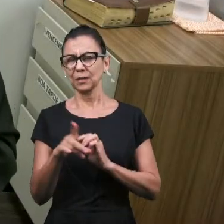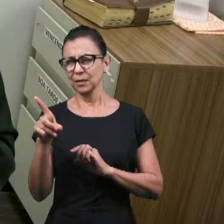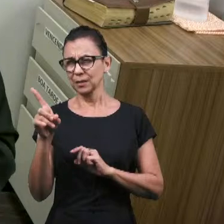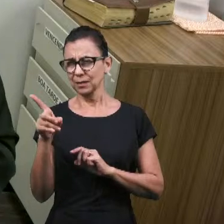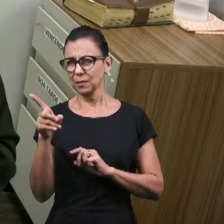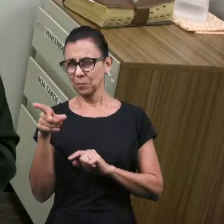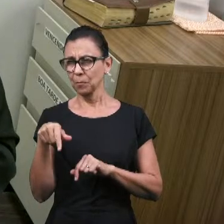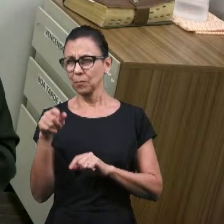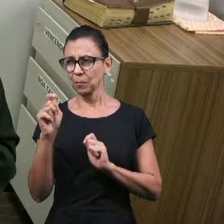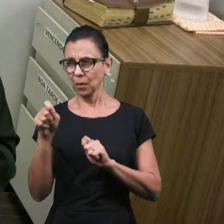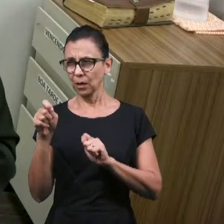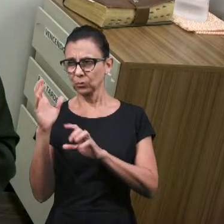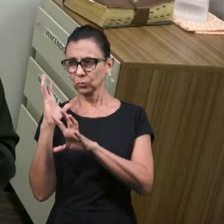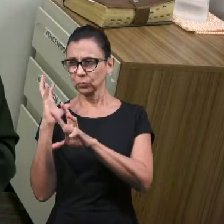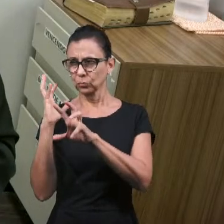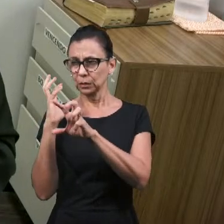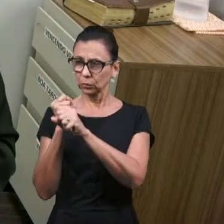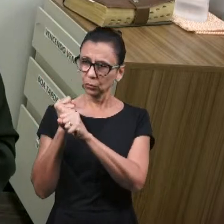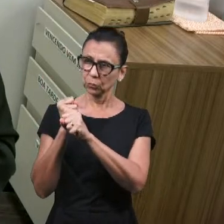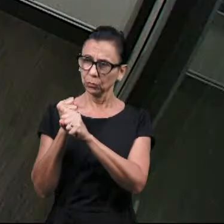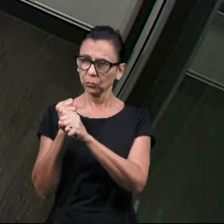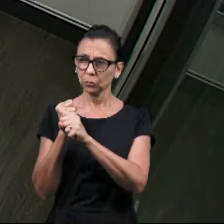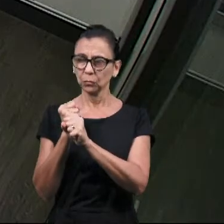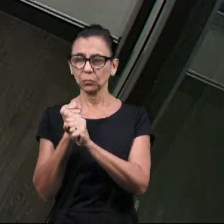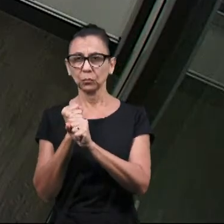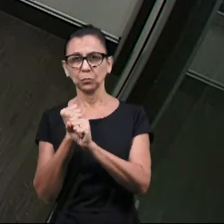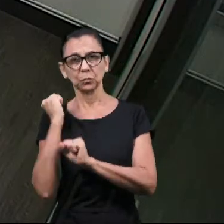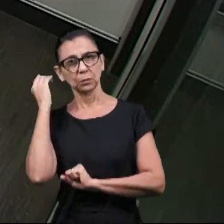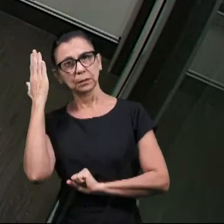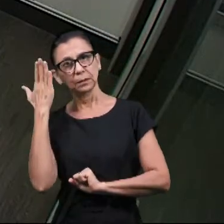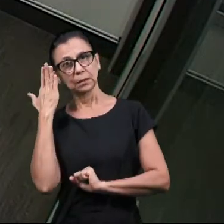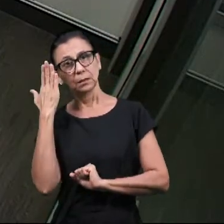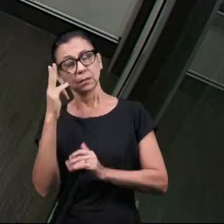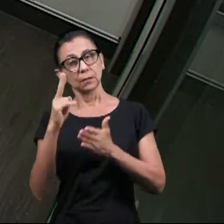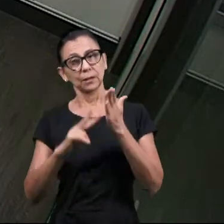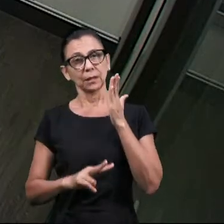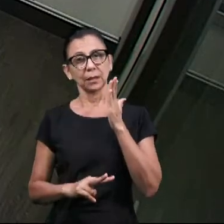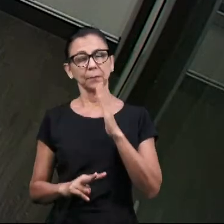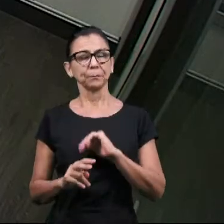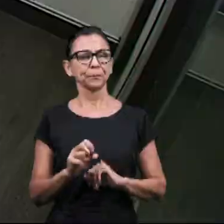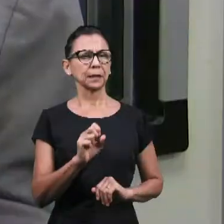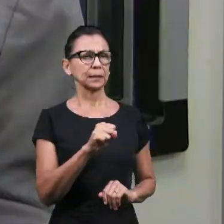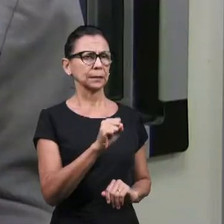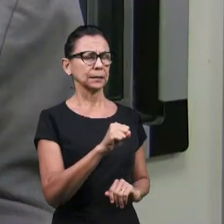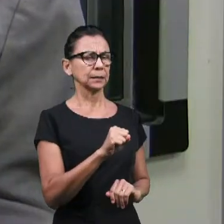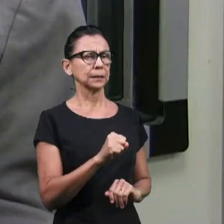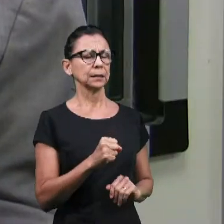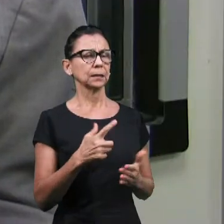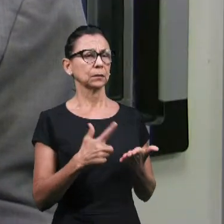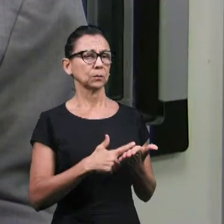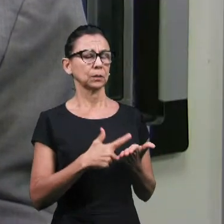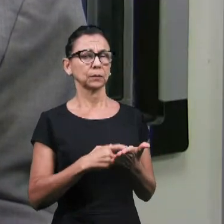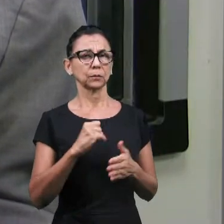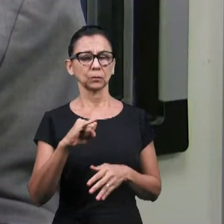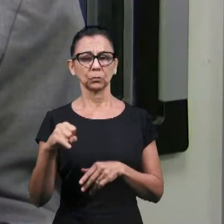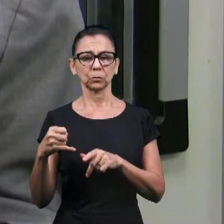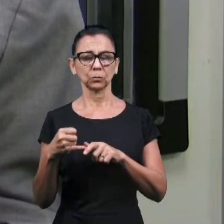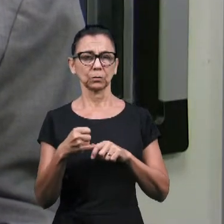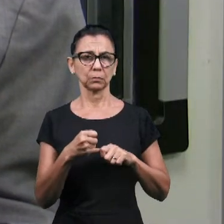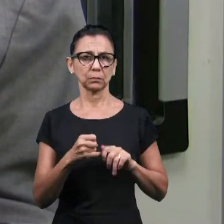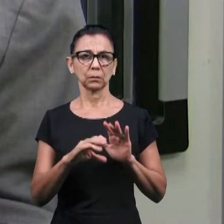passagem bíblica que será linda que será é a palavra nós vamos hoje está em Josué na medida o